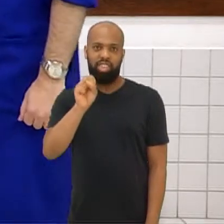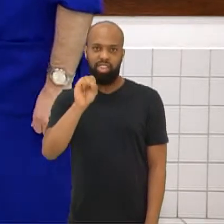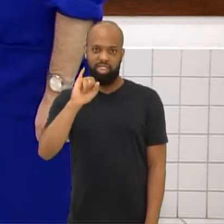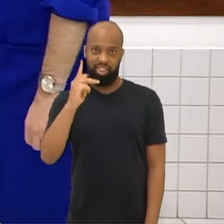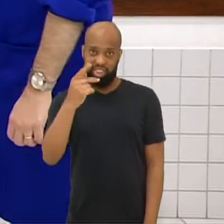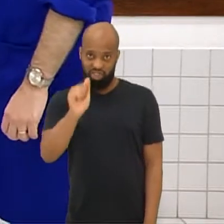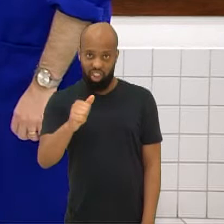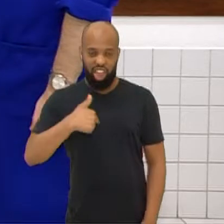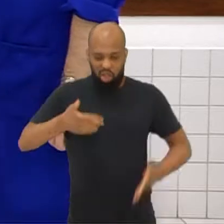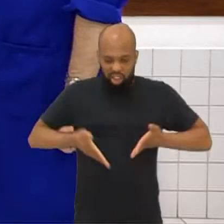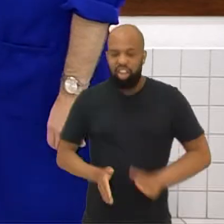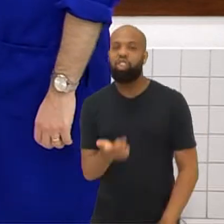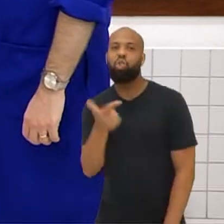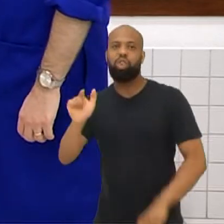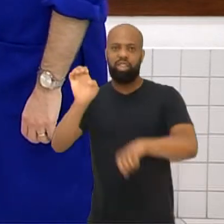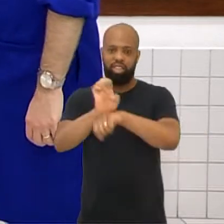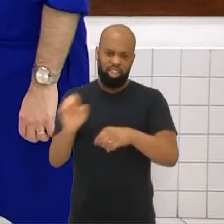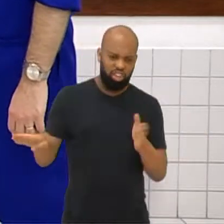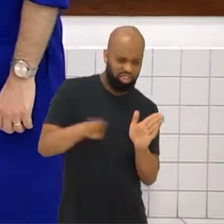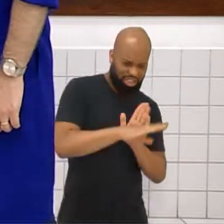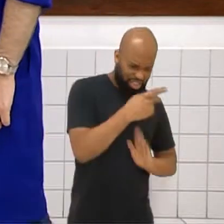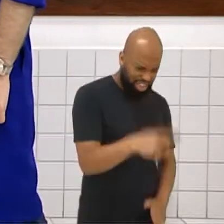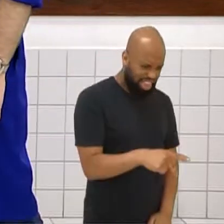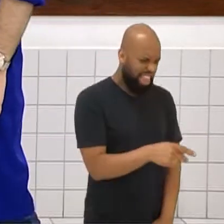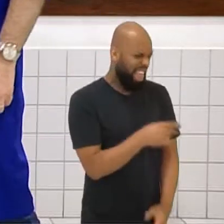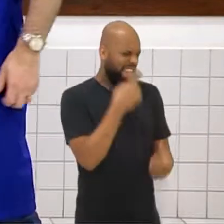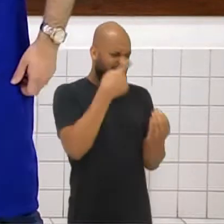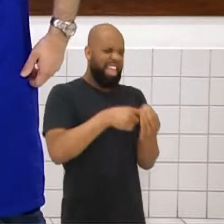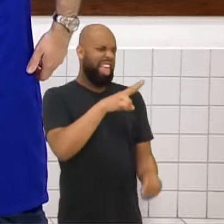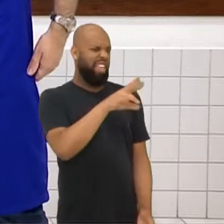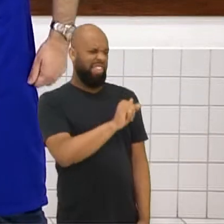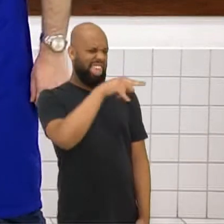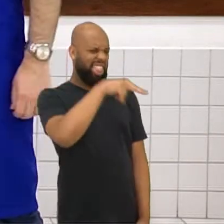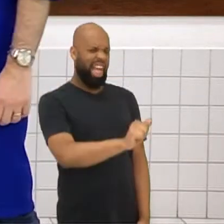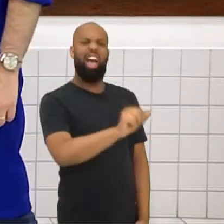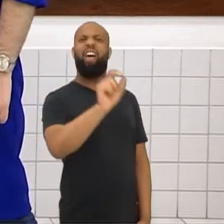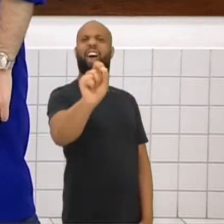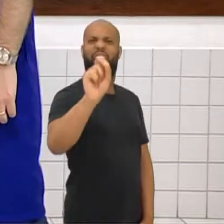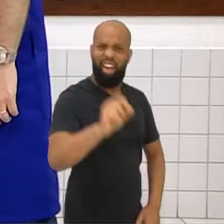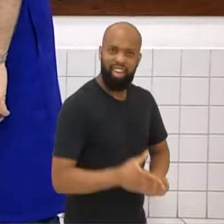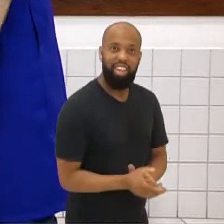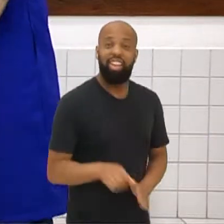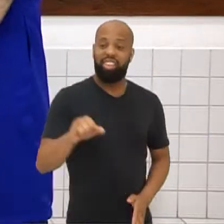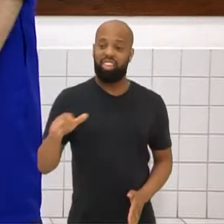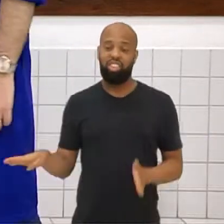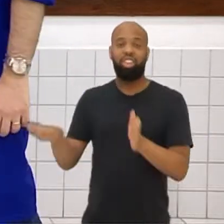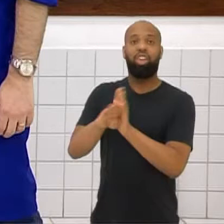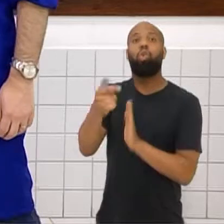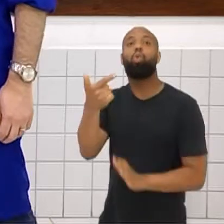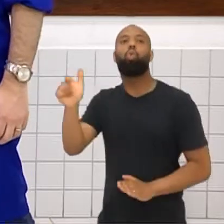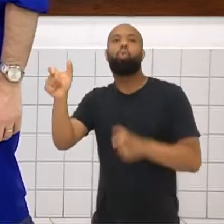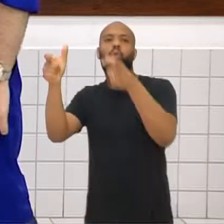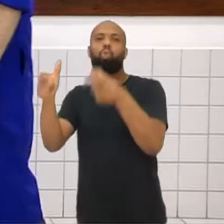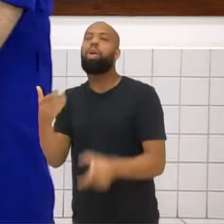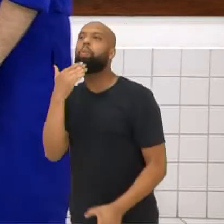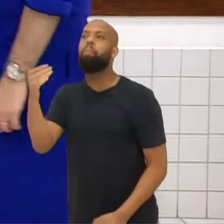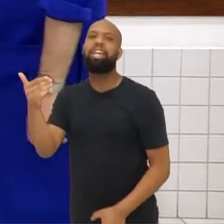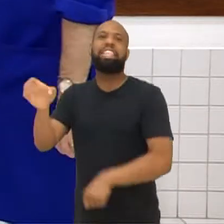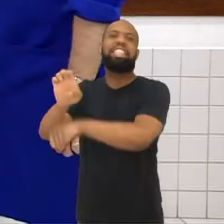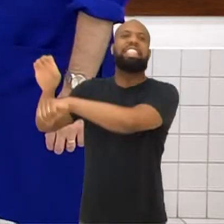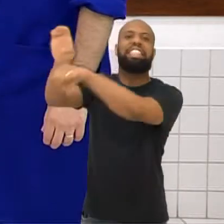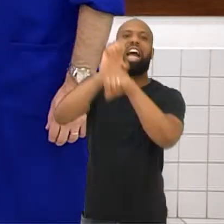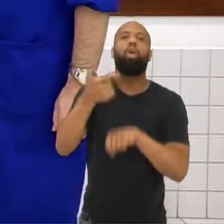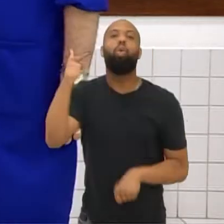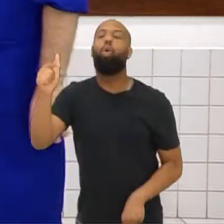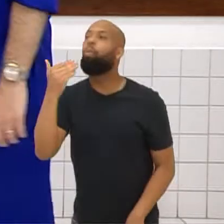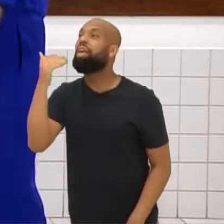nasci em outro estado. Cheguei aqui, vina. O que é vina? Vina é isso. Se a gente chegar em qualquer outro lugar e pedir um pão com vina, ninguém sabe o que é isso, mas